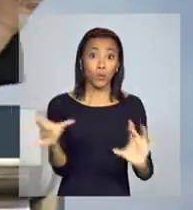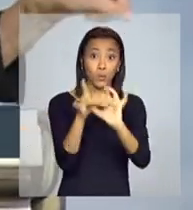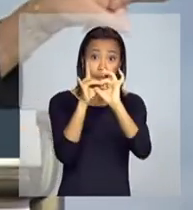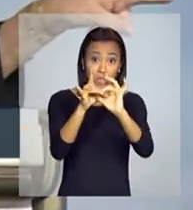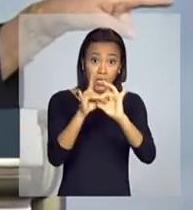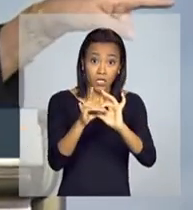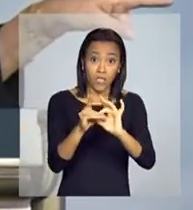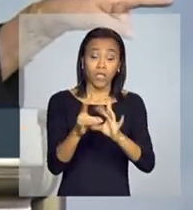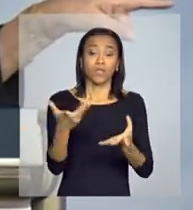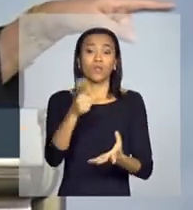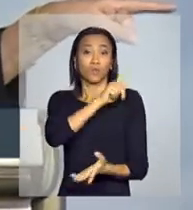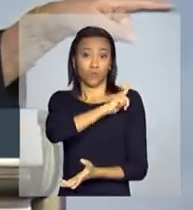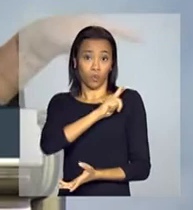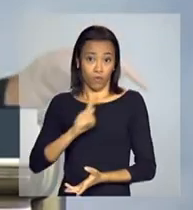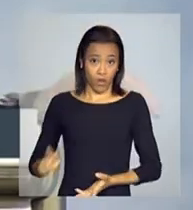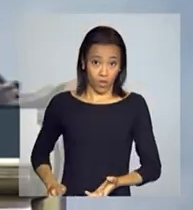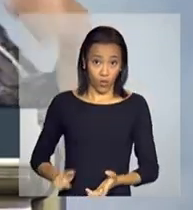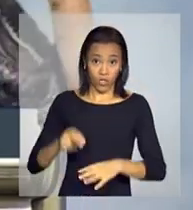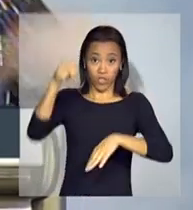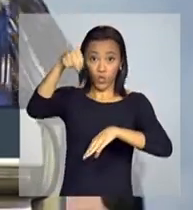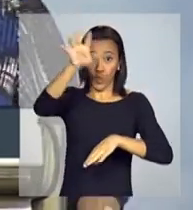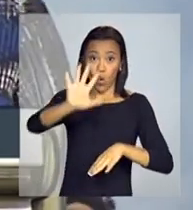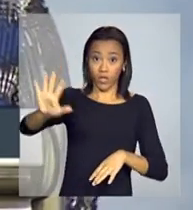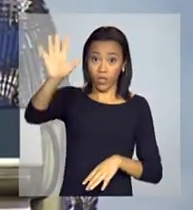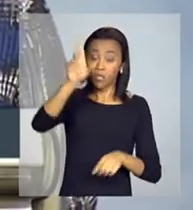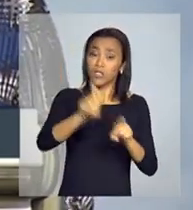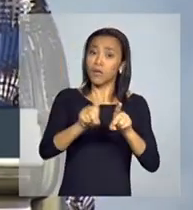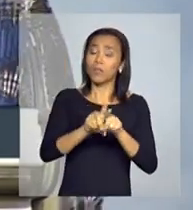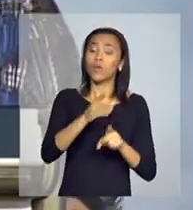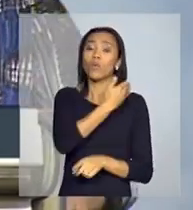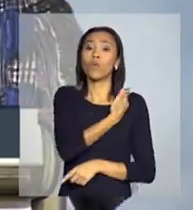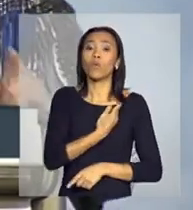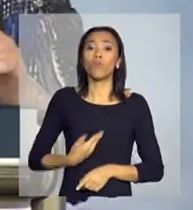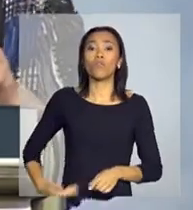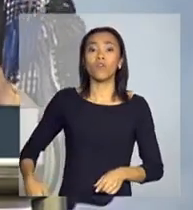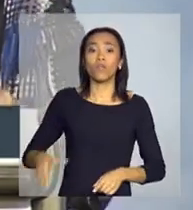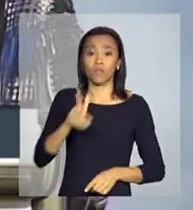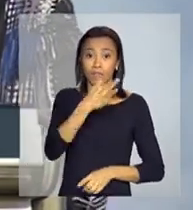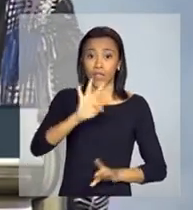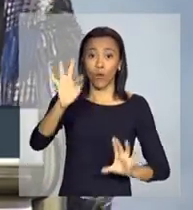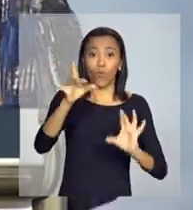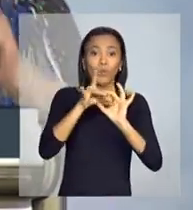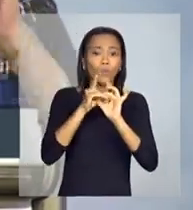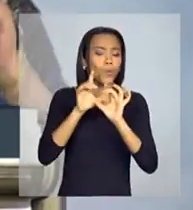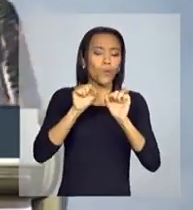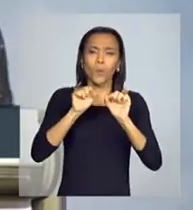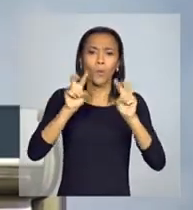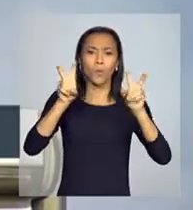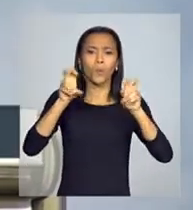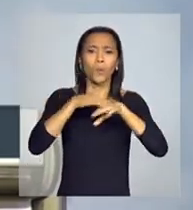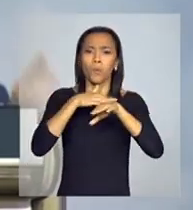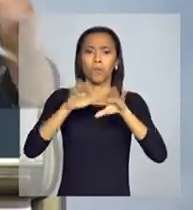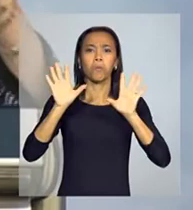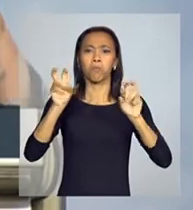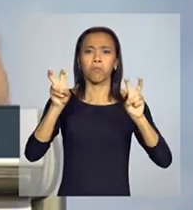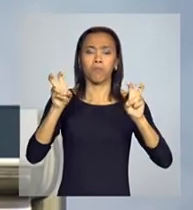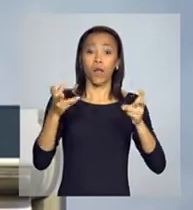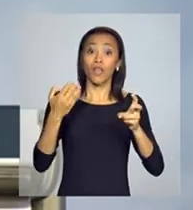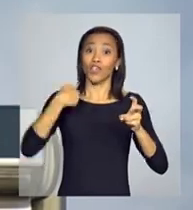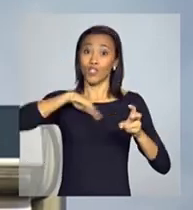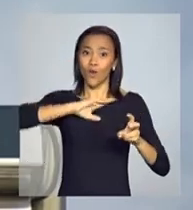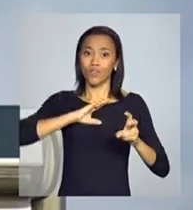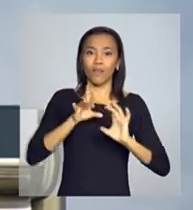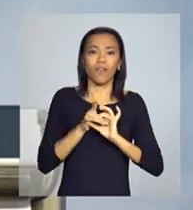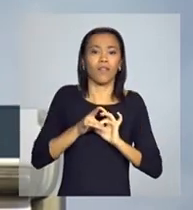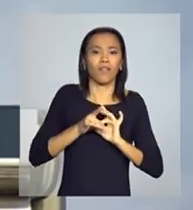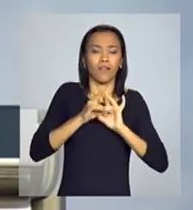os governadores do Nordeste e o governo federal? É que nós estávamos